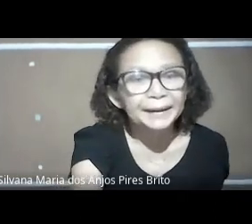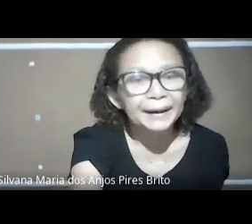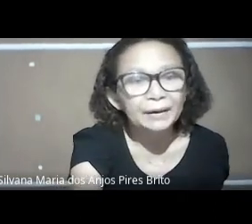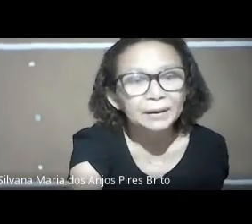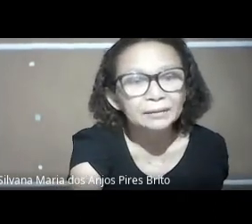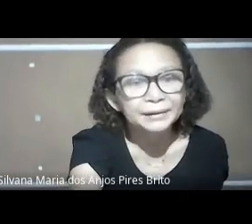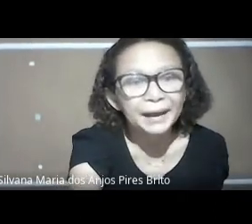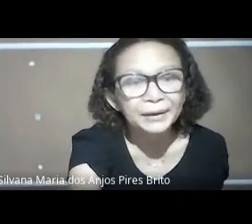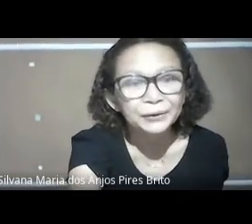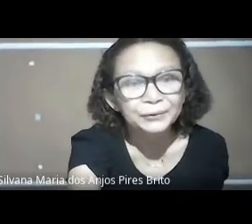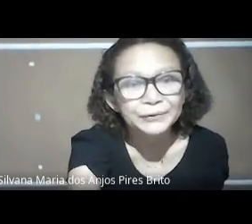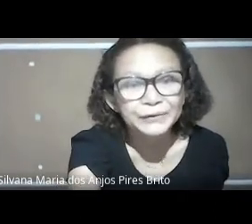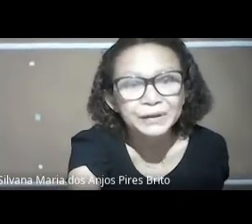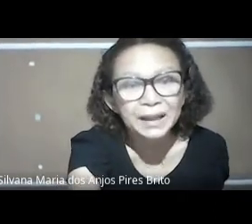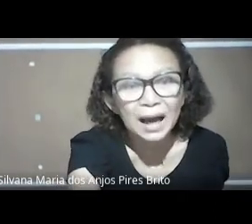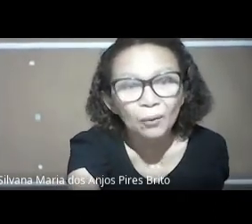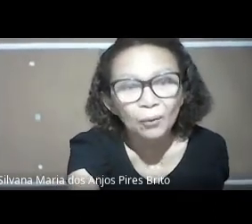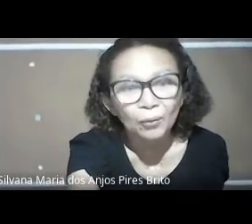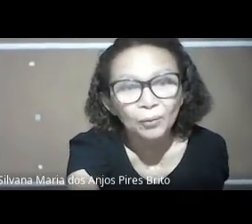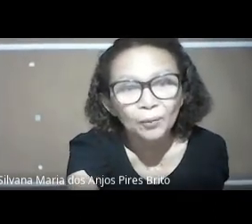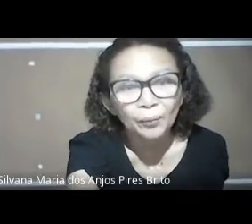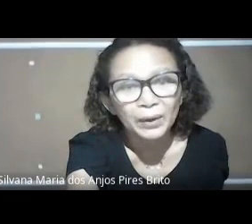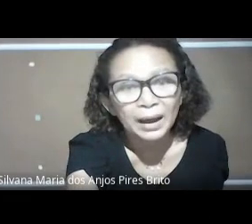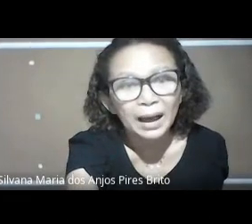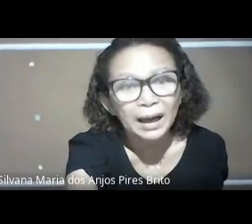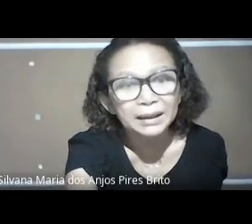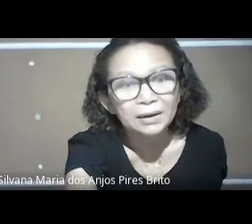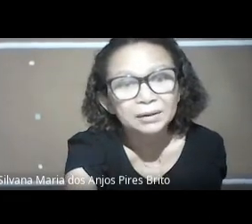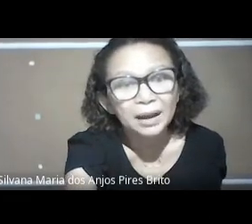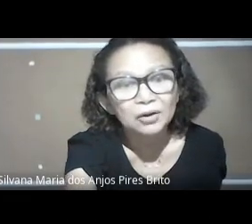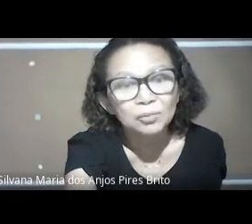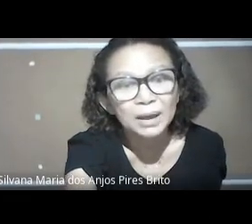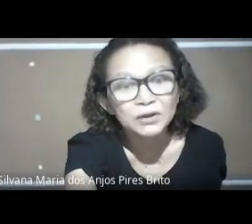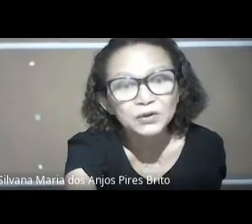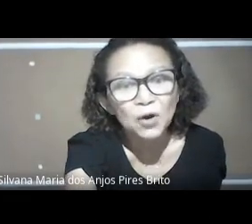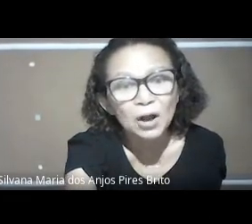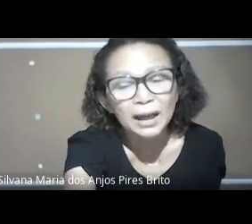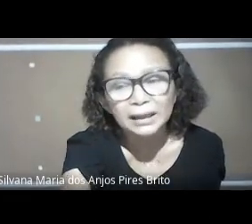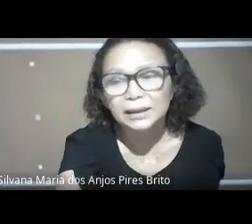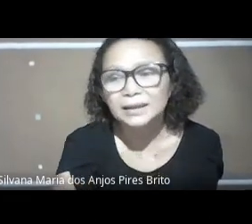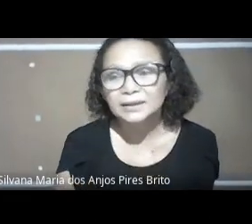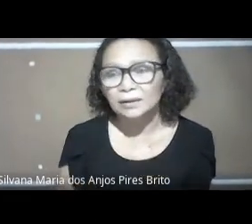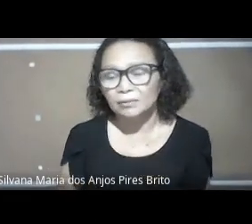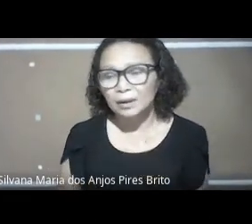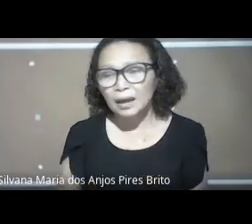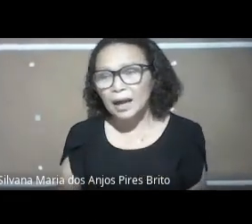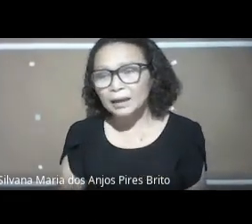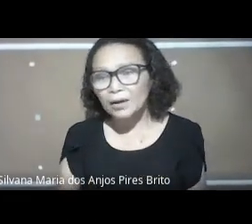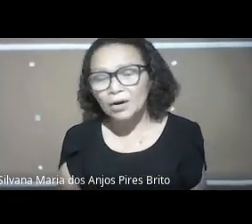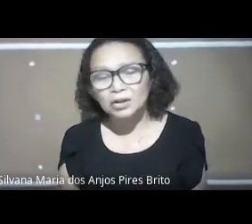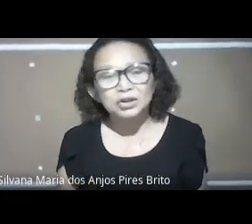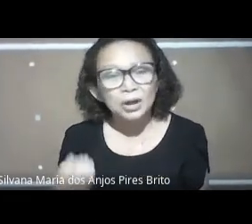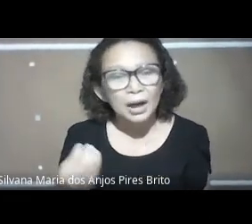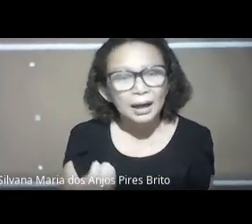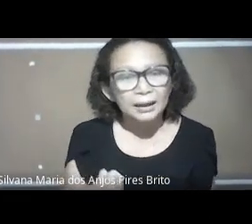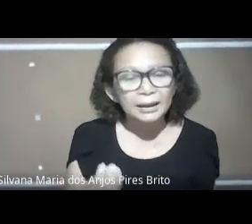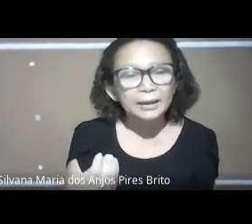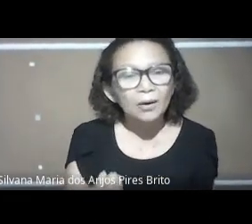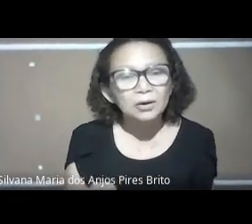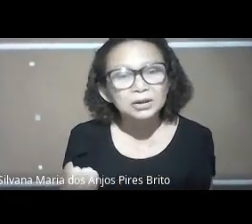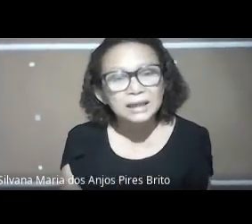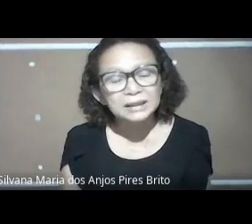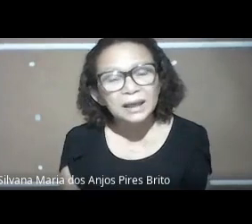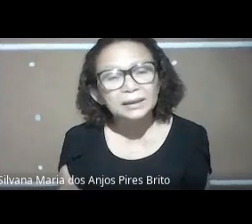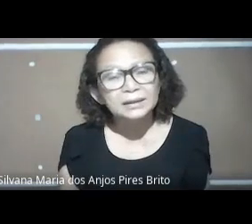aqui eu não tenho um sinal. Aqui eu tenho uma soletração. Aqui onde?